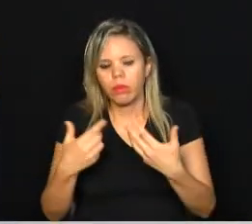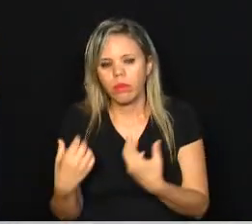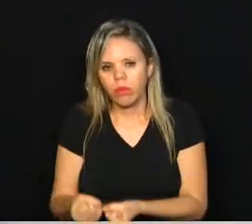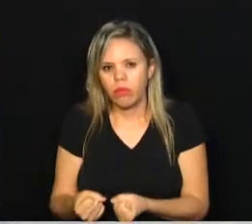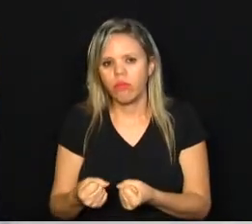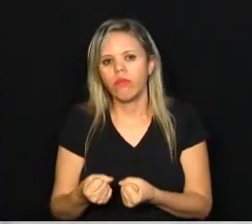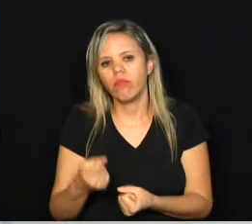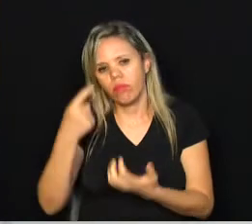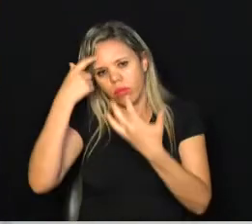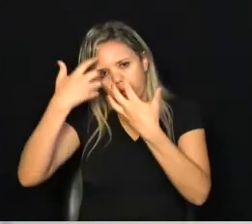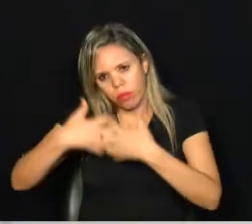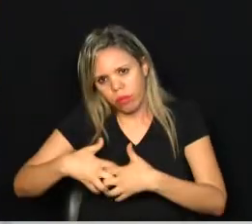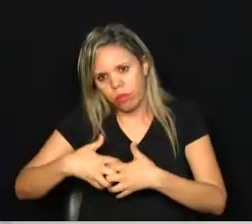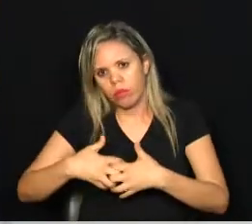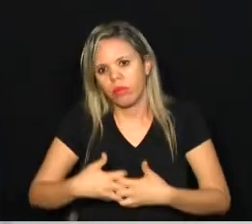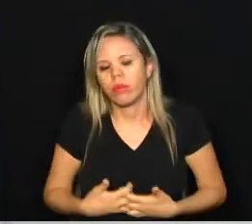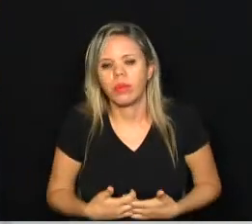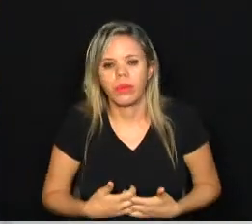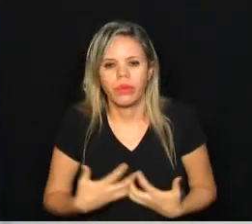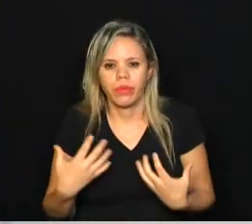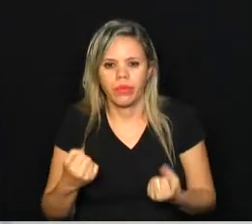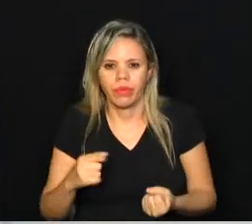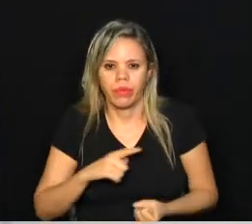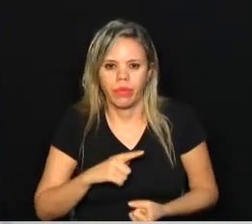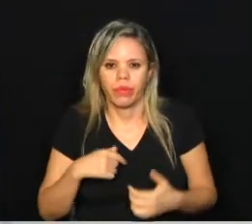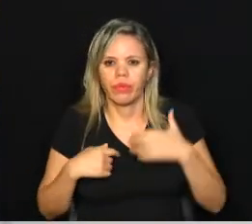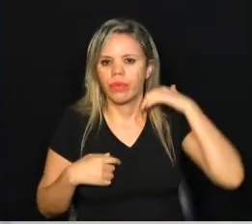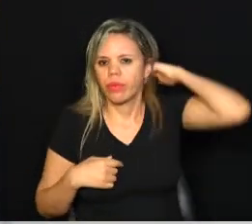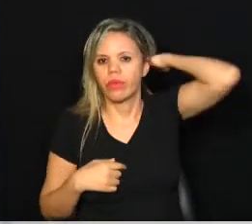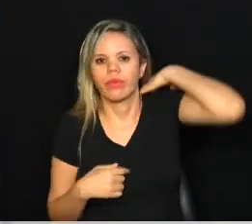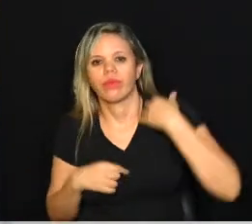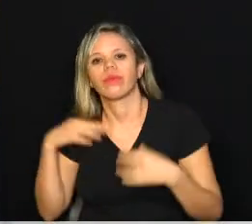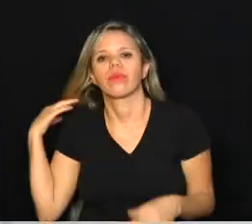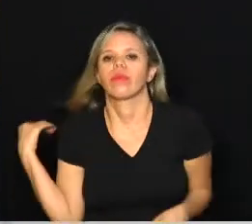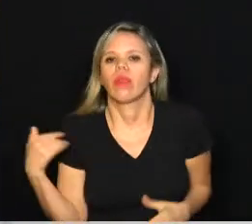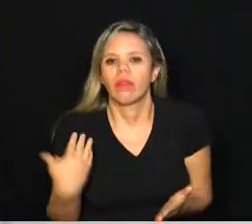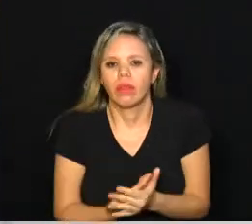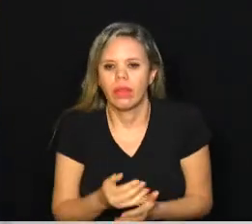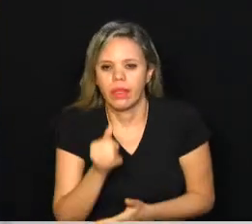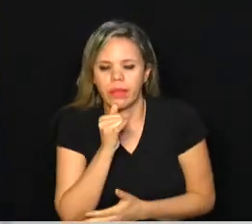sendo pensadas, e vamos ter aí até o